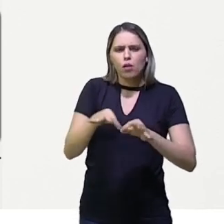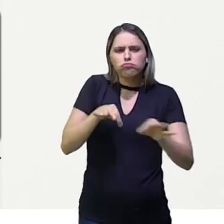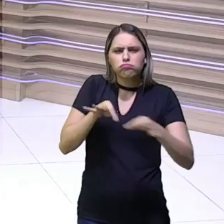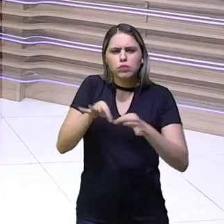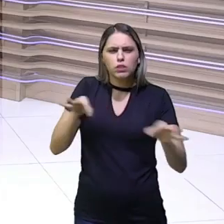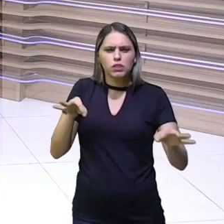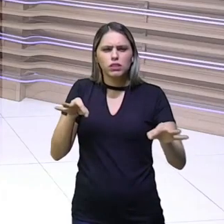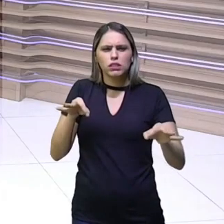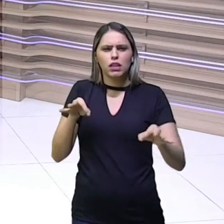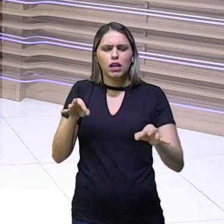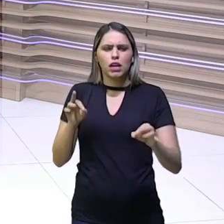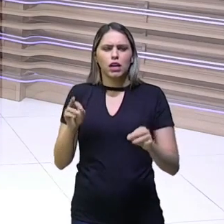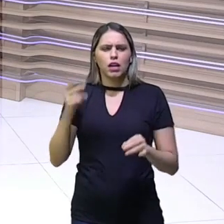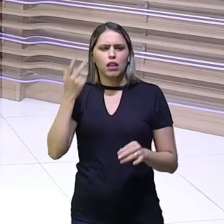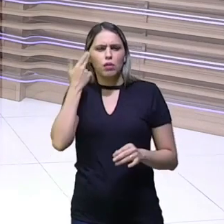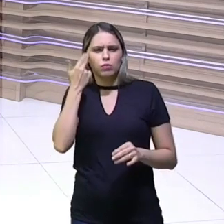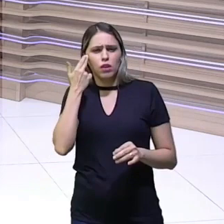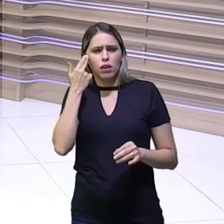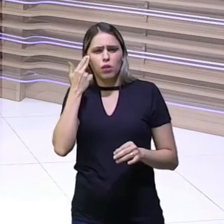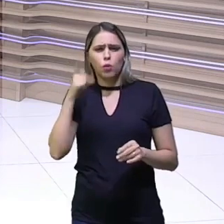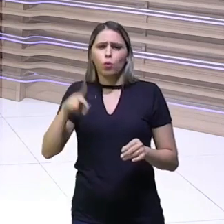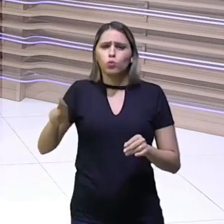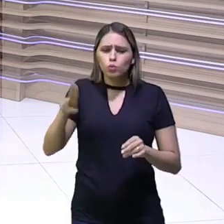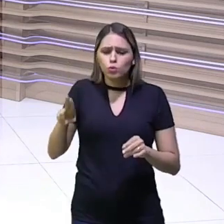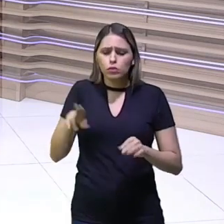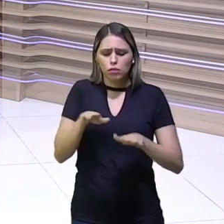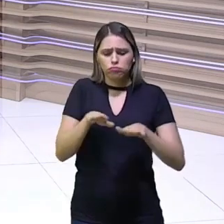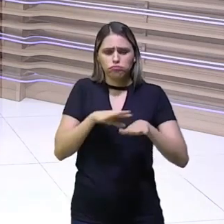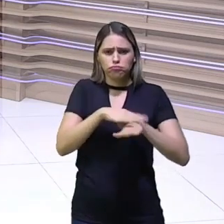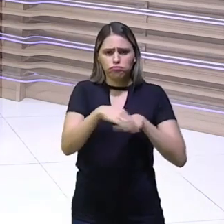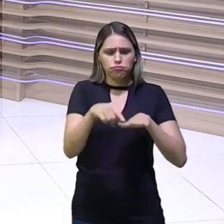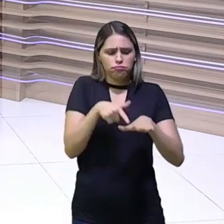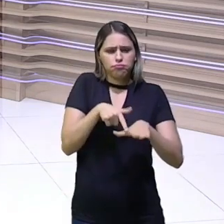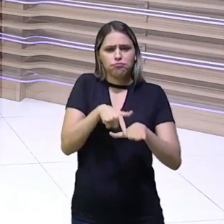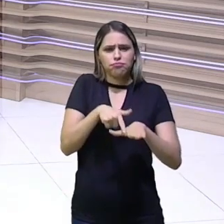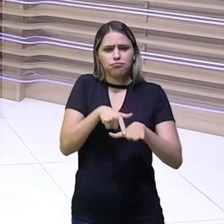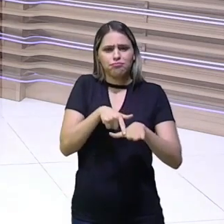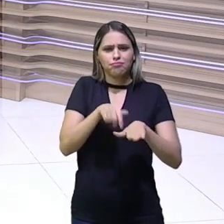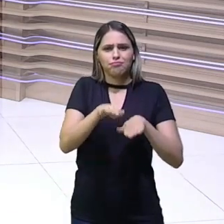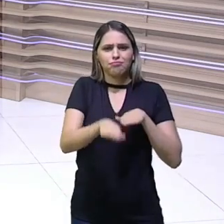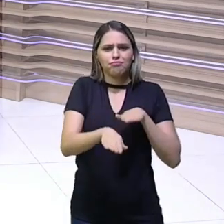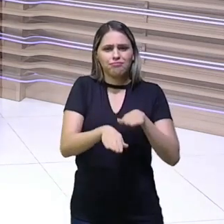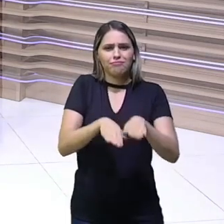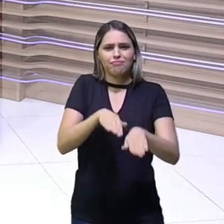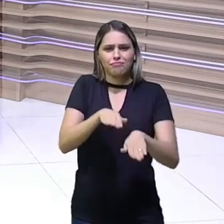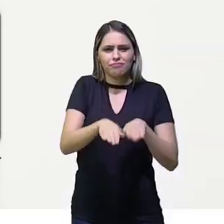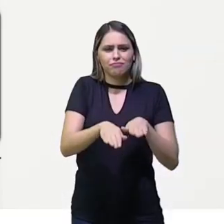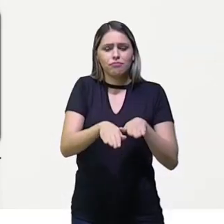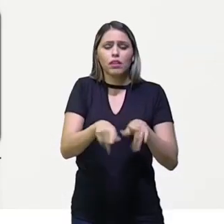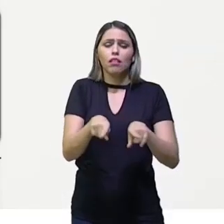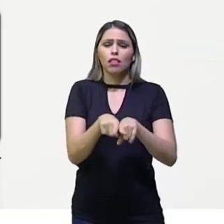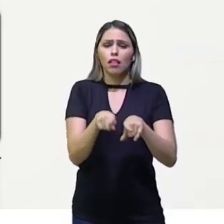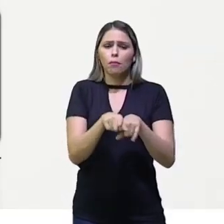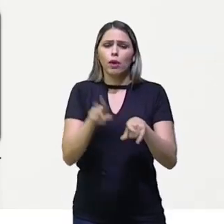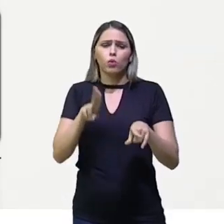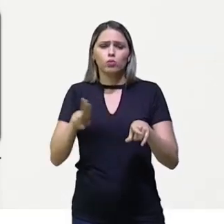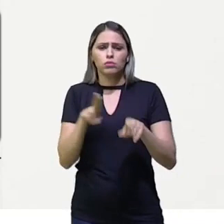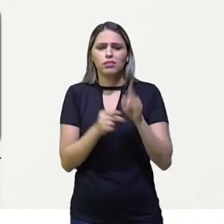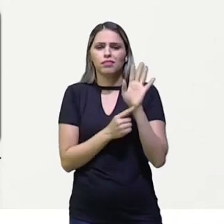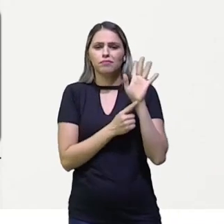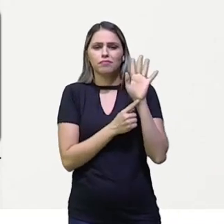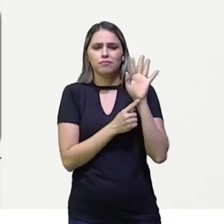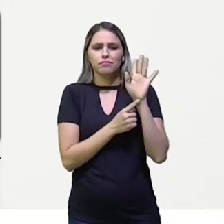os pés para dar os passos. Posso usar também as